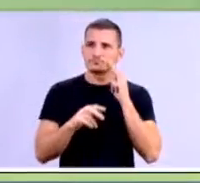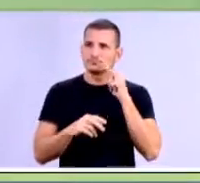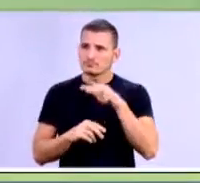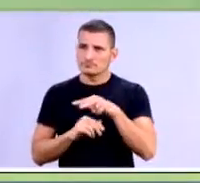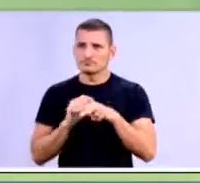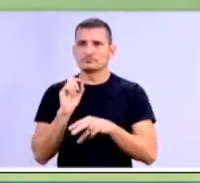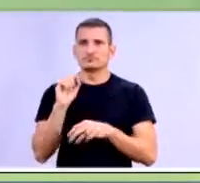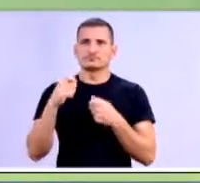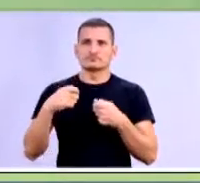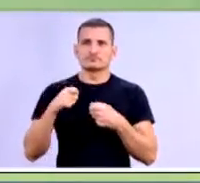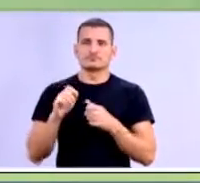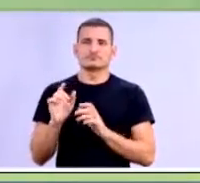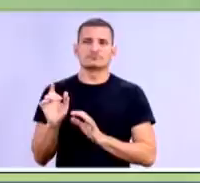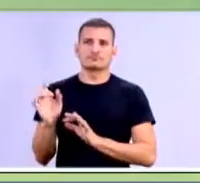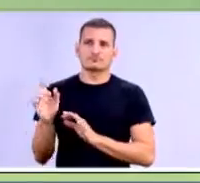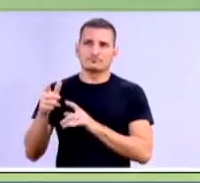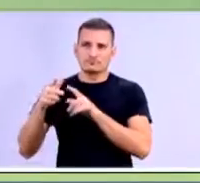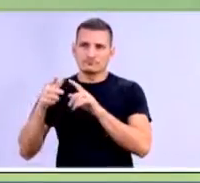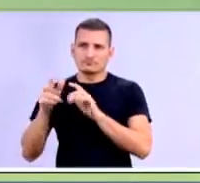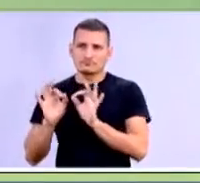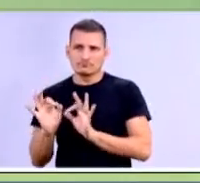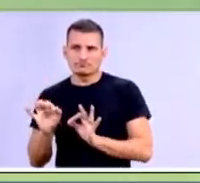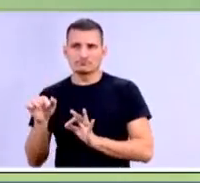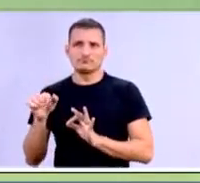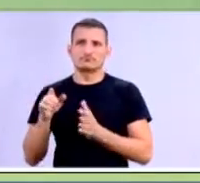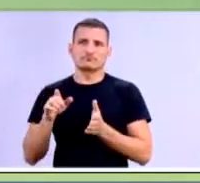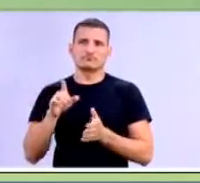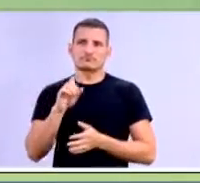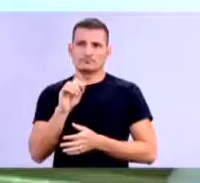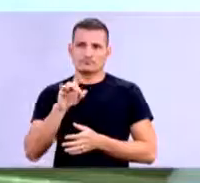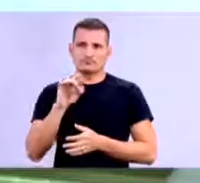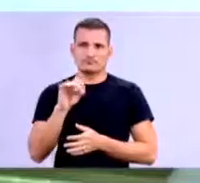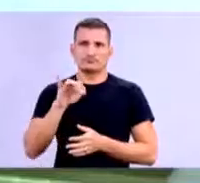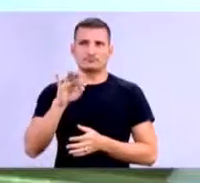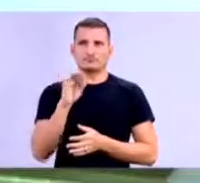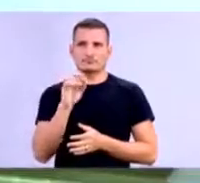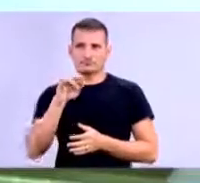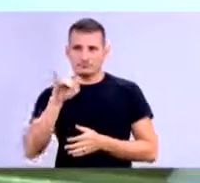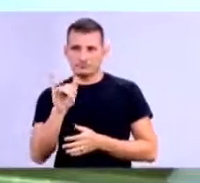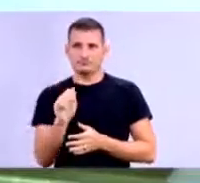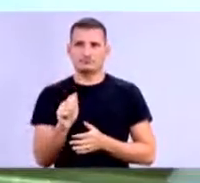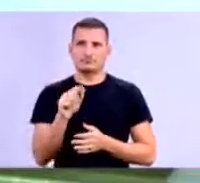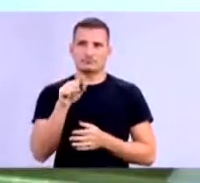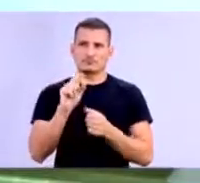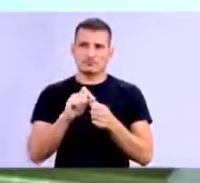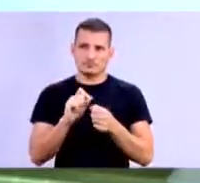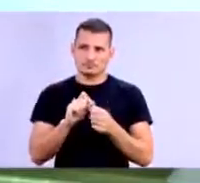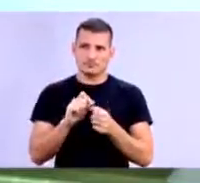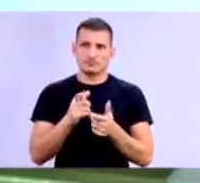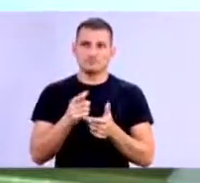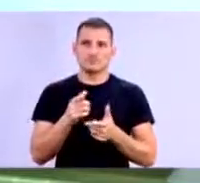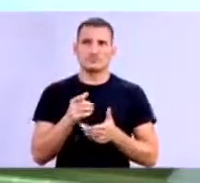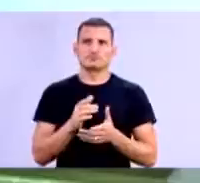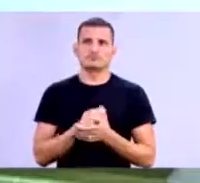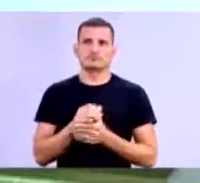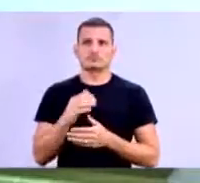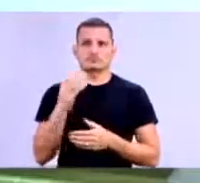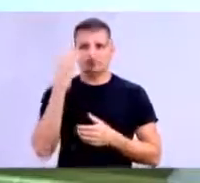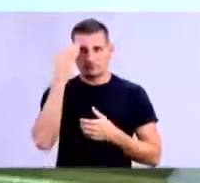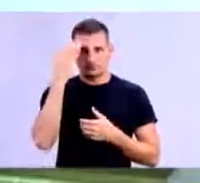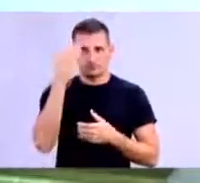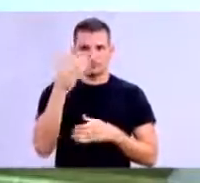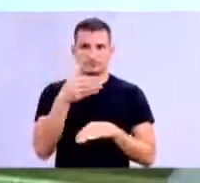que precisa ser feito nessa auditoria que ele foi fazer. Muito bem, e obrigada pela participação de vocês